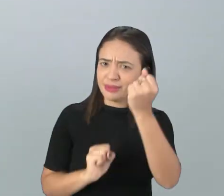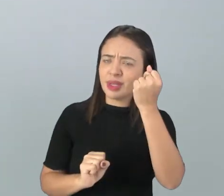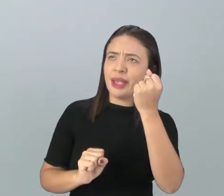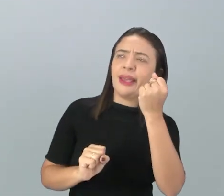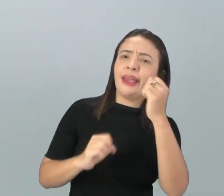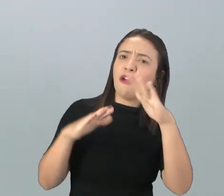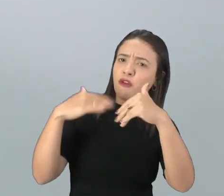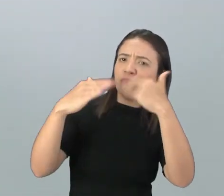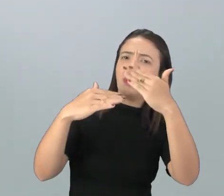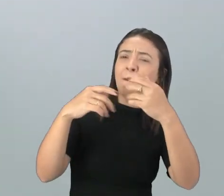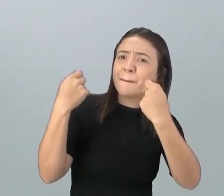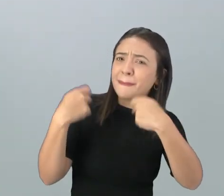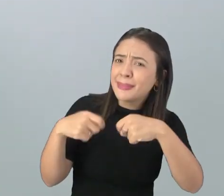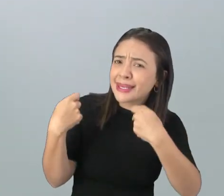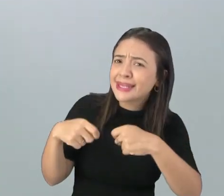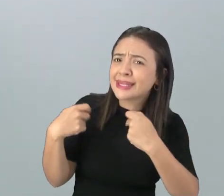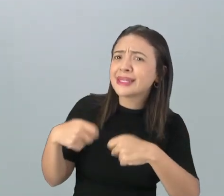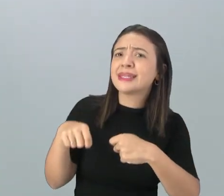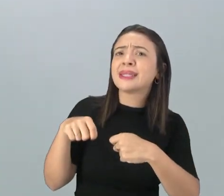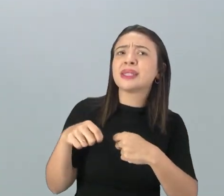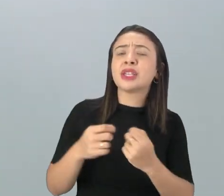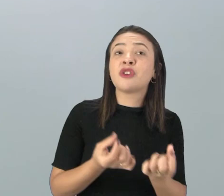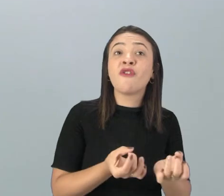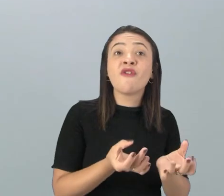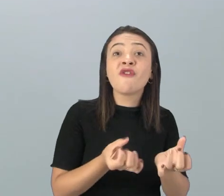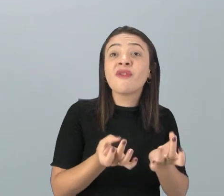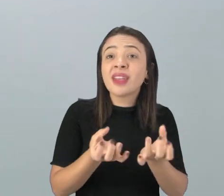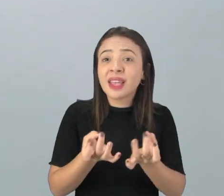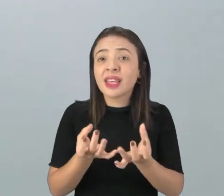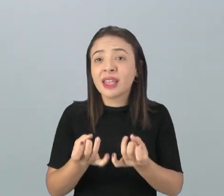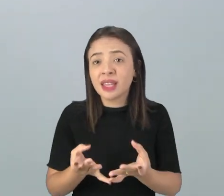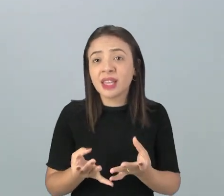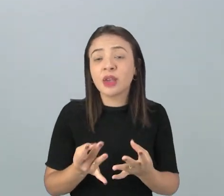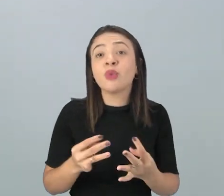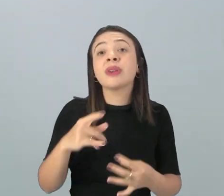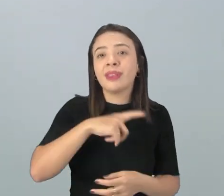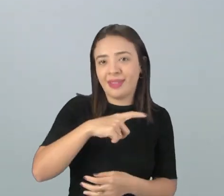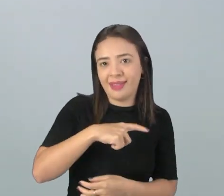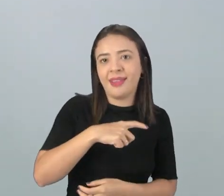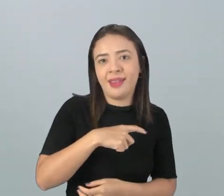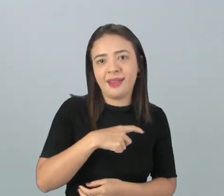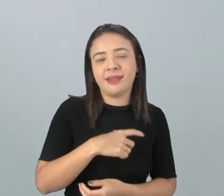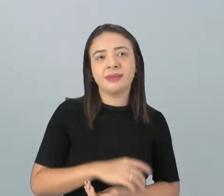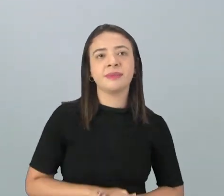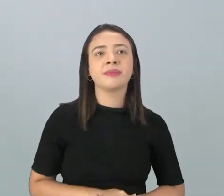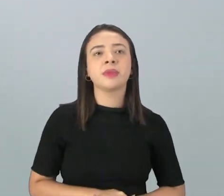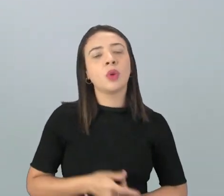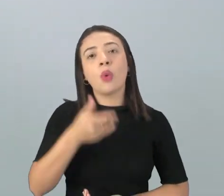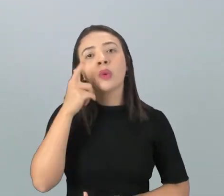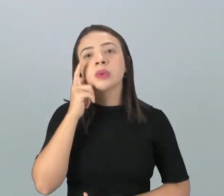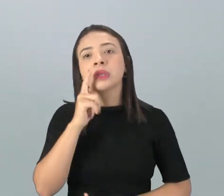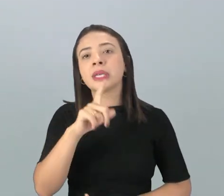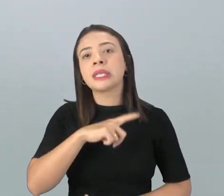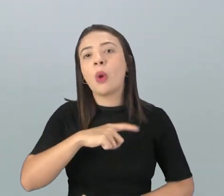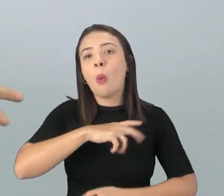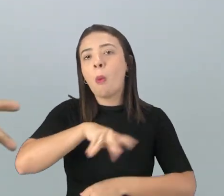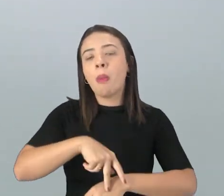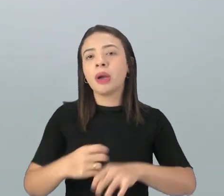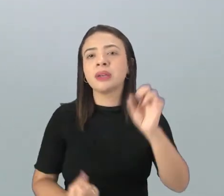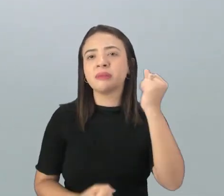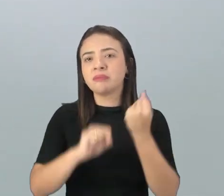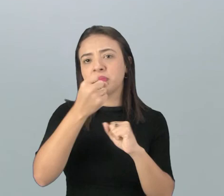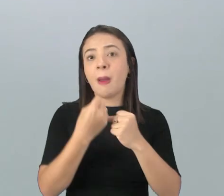elas dependem muito da venda de suas matérias-primas, né? Então, elas não são países industrializados, dependem